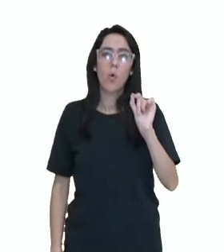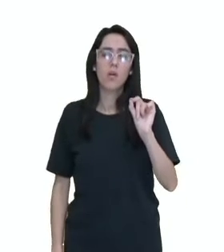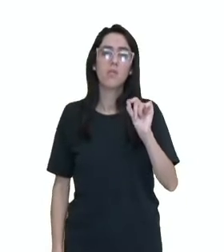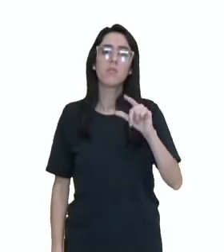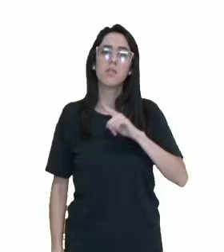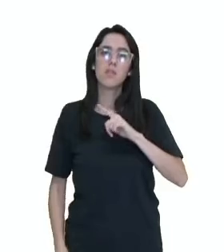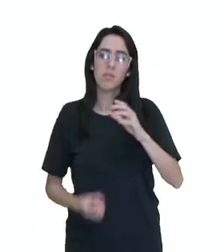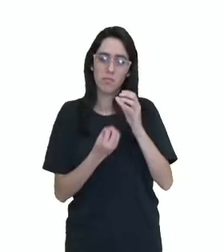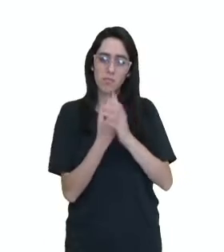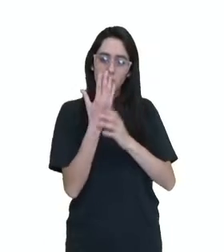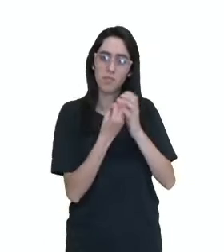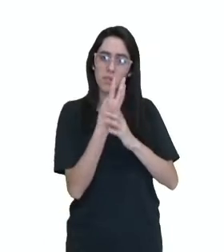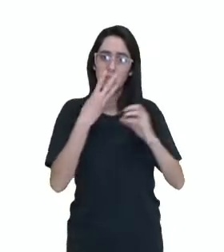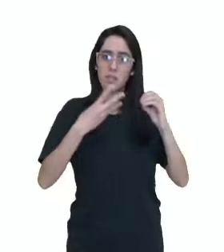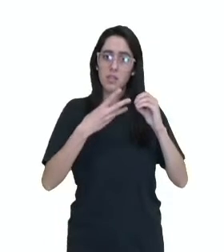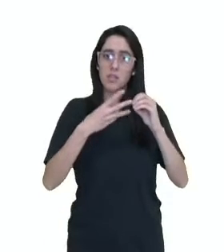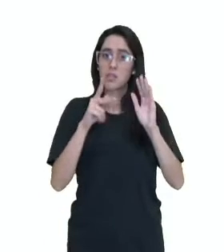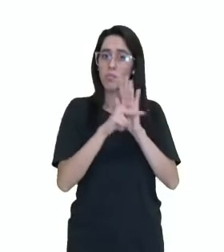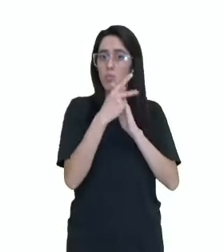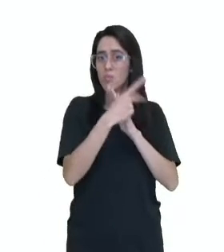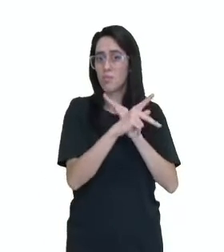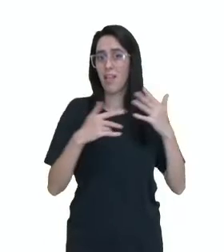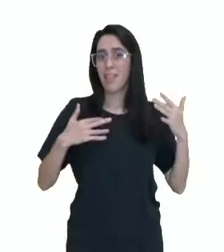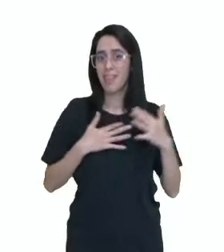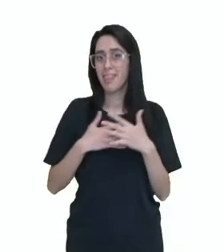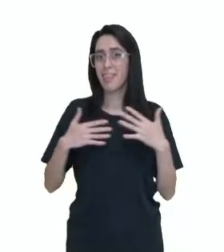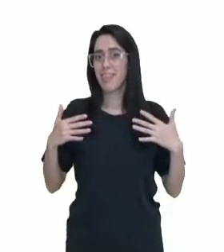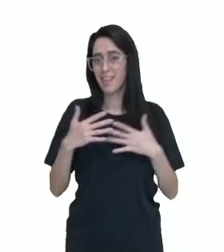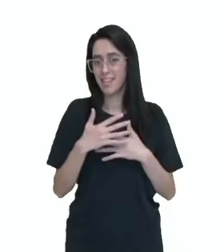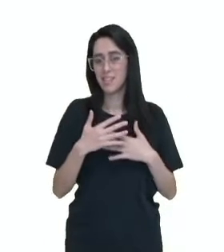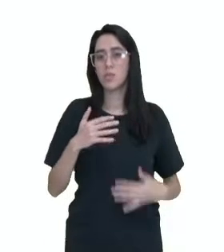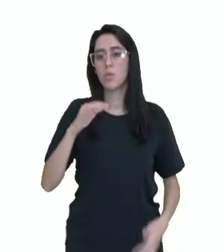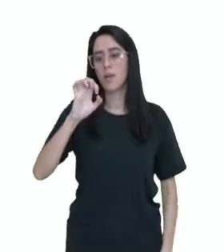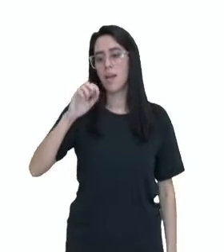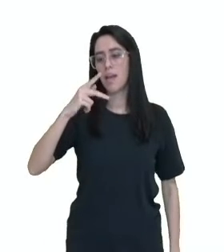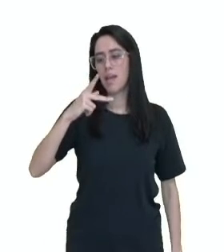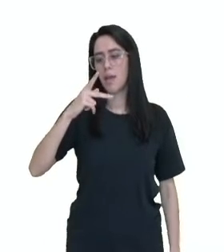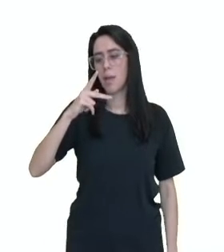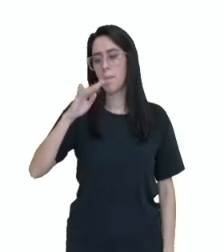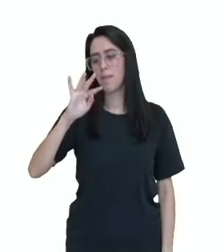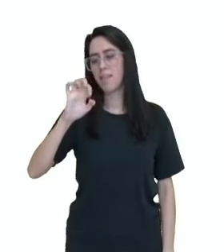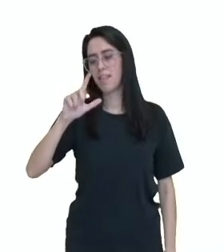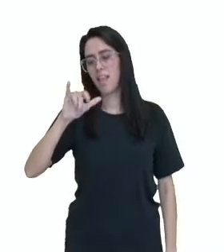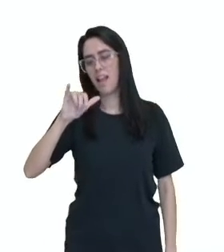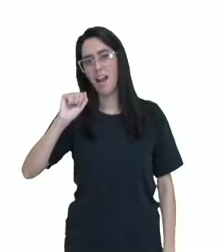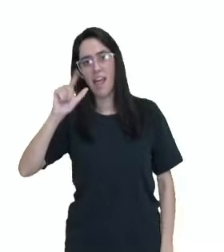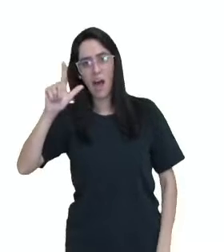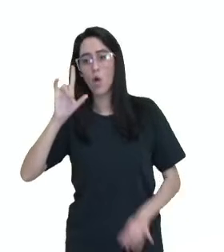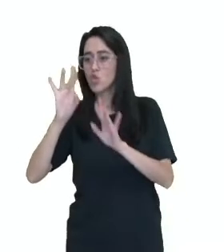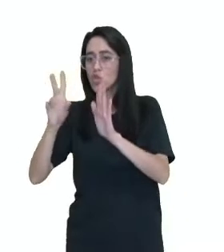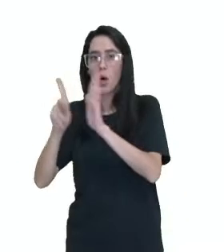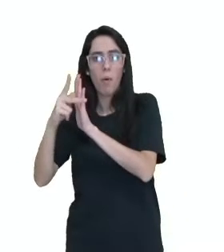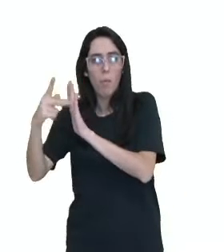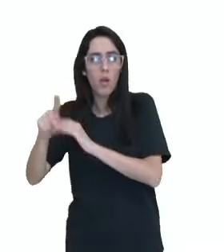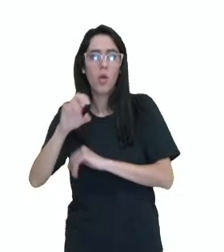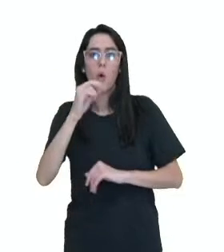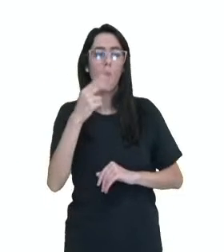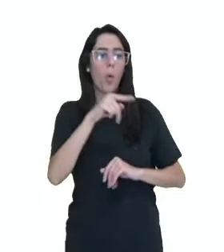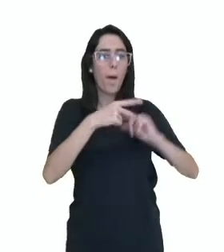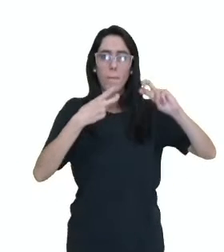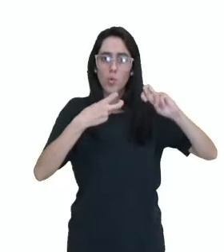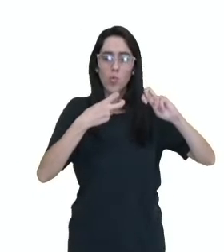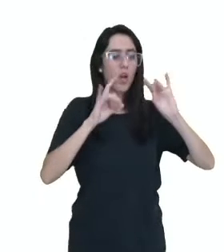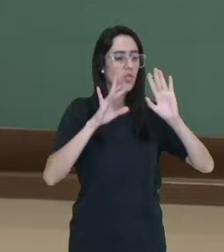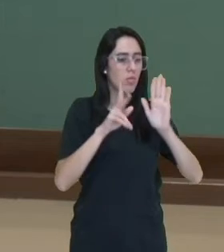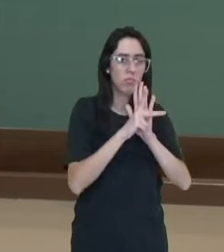produzir células do tecido que ela pertence. Tecido epitelial vai produzir tecido epitelial, tecido muscular, células do